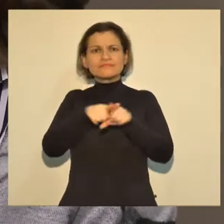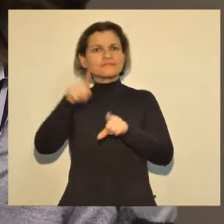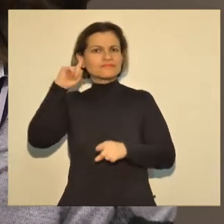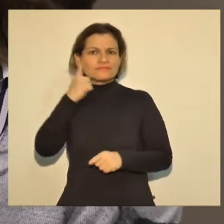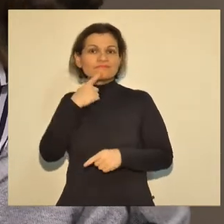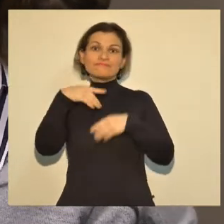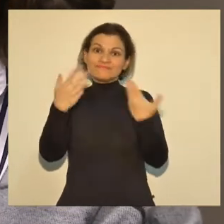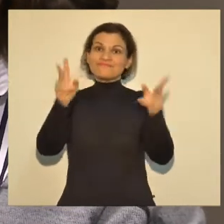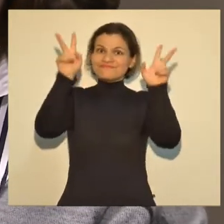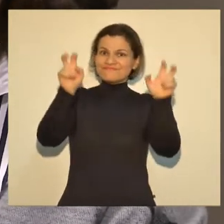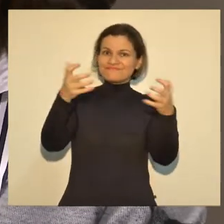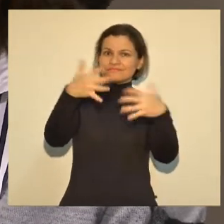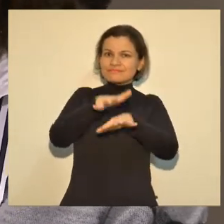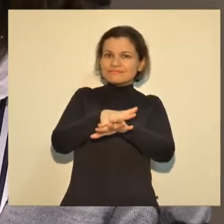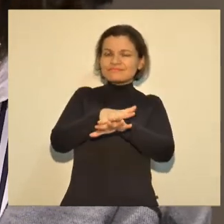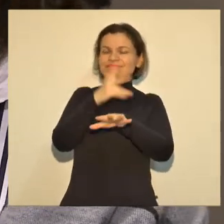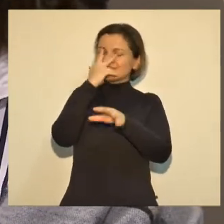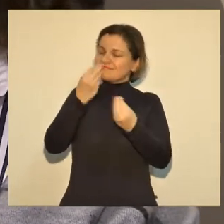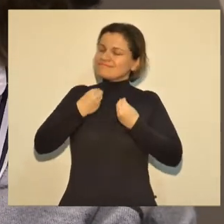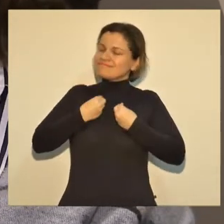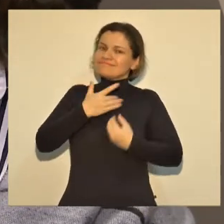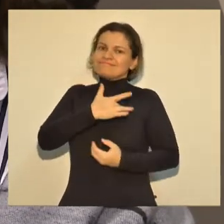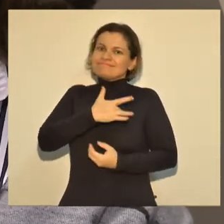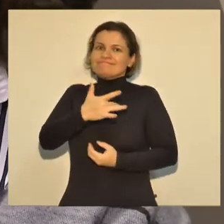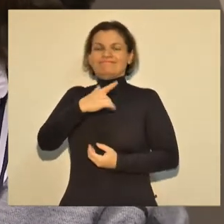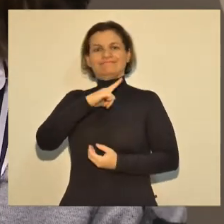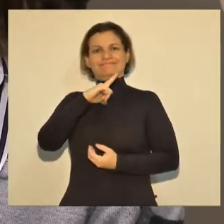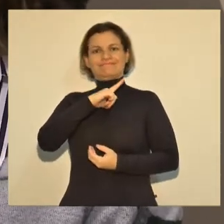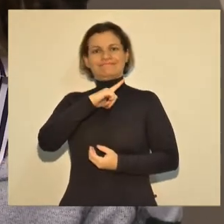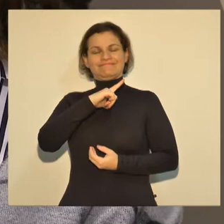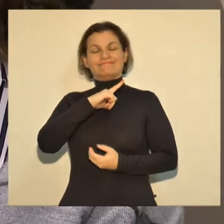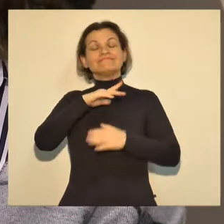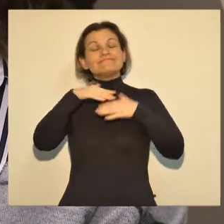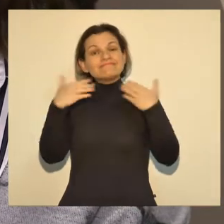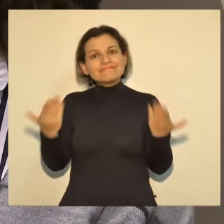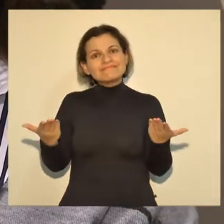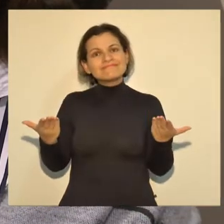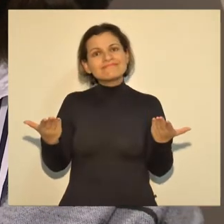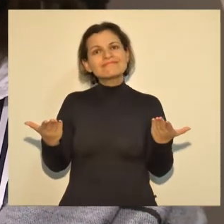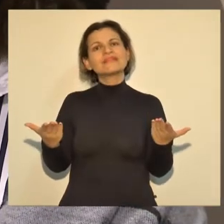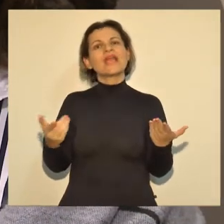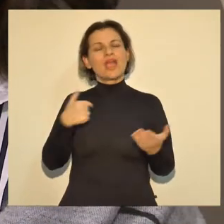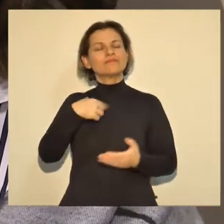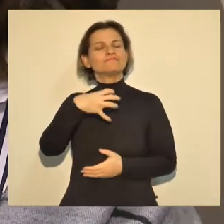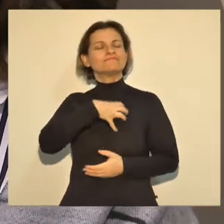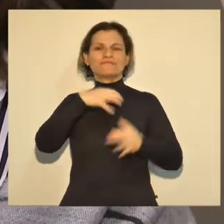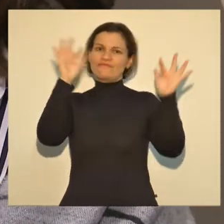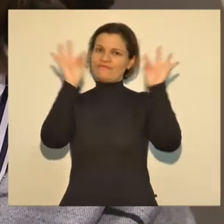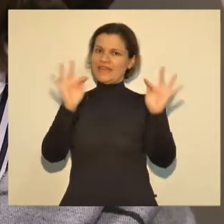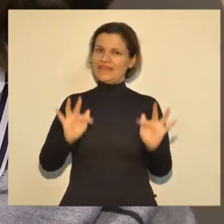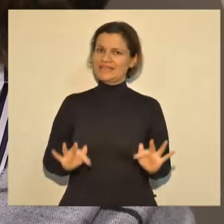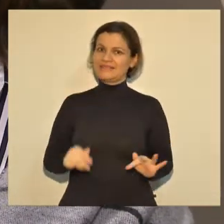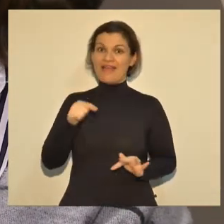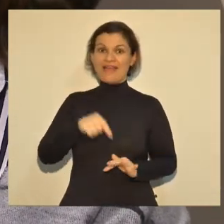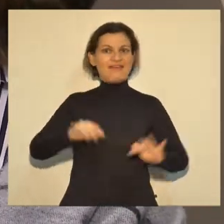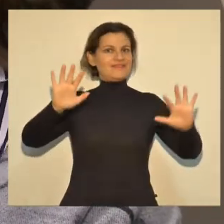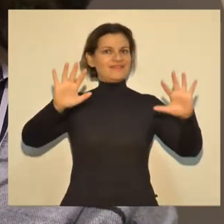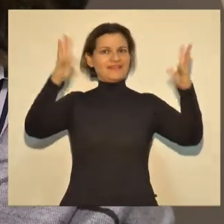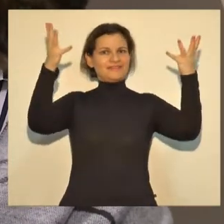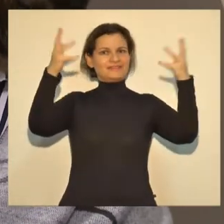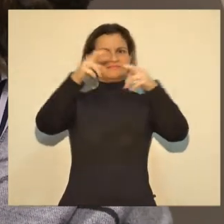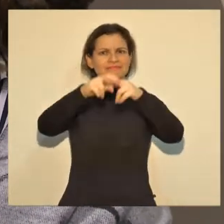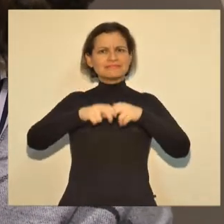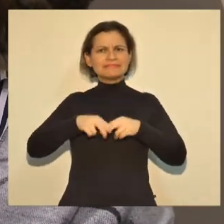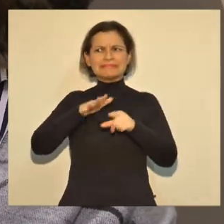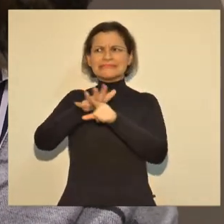tema da inclusão é algo que nos é muito caro. E fico muito feliz com o evento,